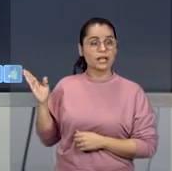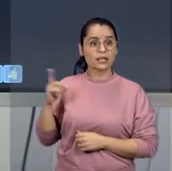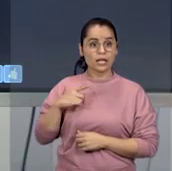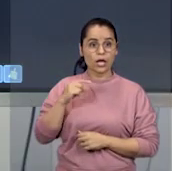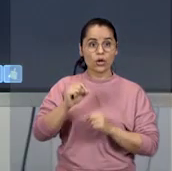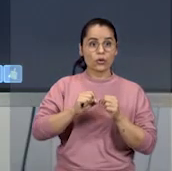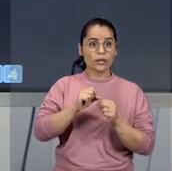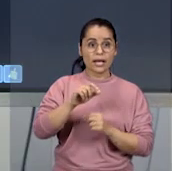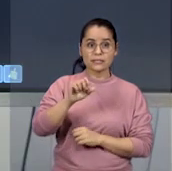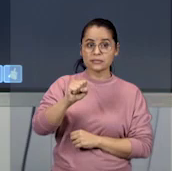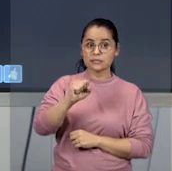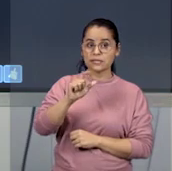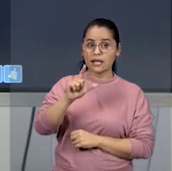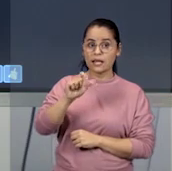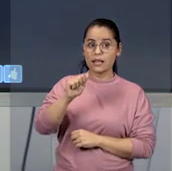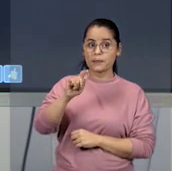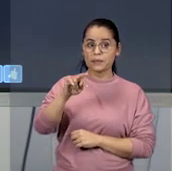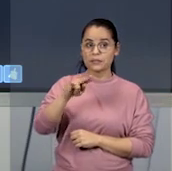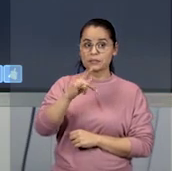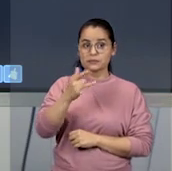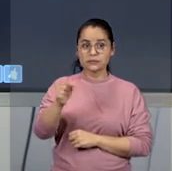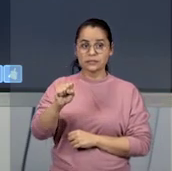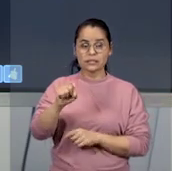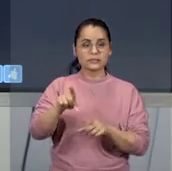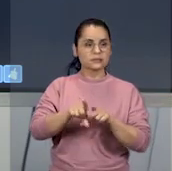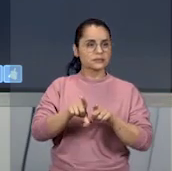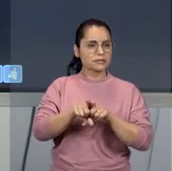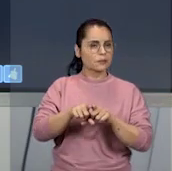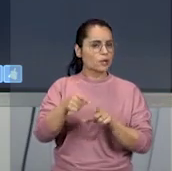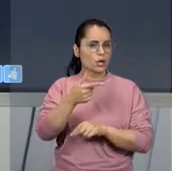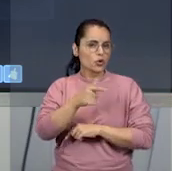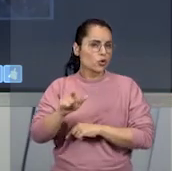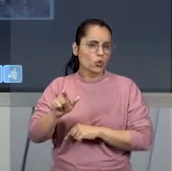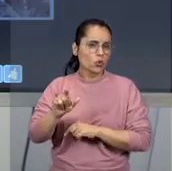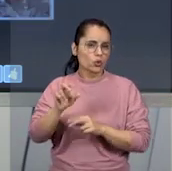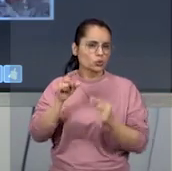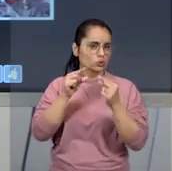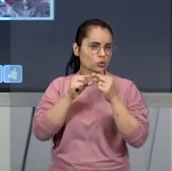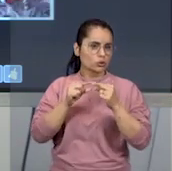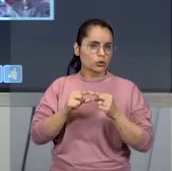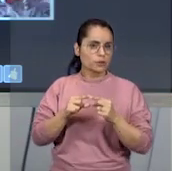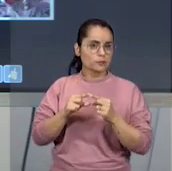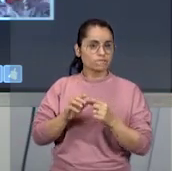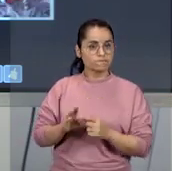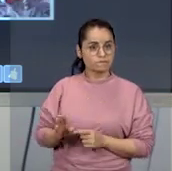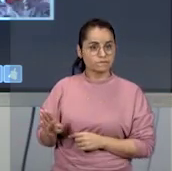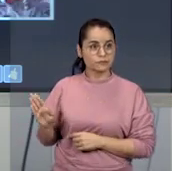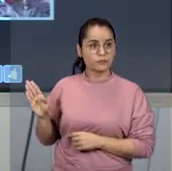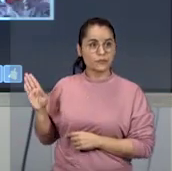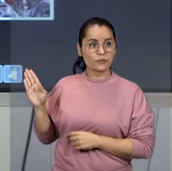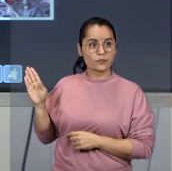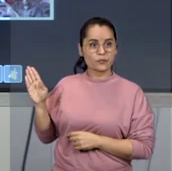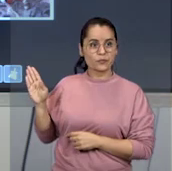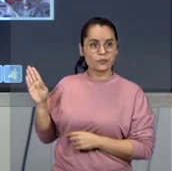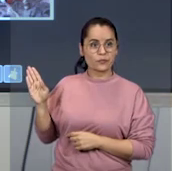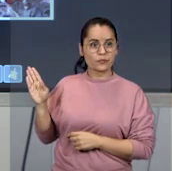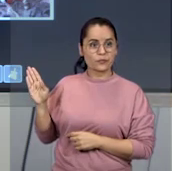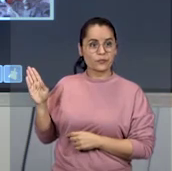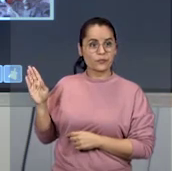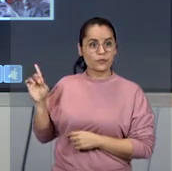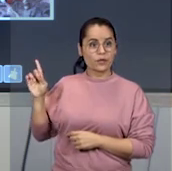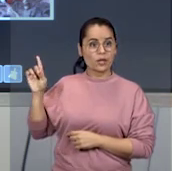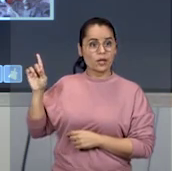as salamandras, e temos os ápodes, que são as cecílias, ou cobras cegas, tá? Não vai dar tempo de explicar ordens para